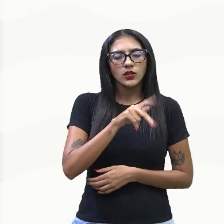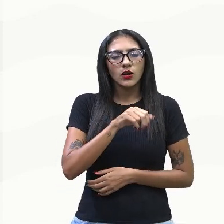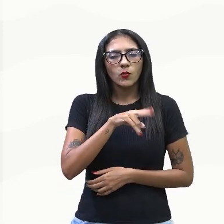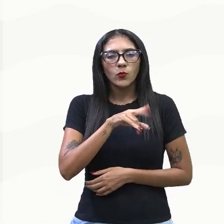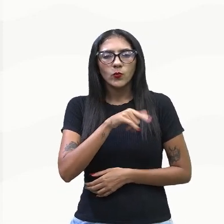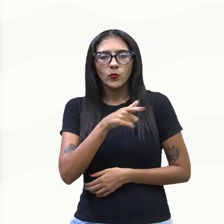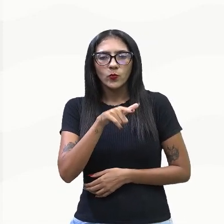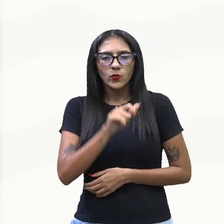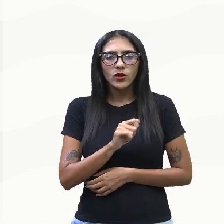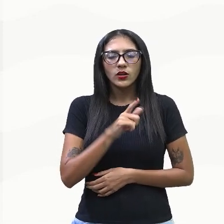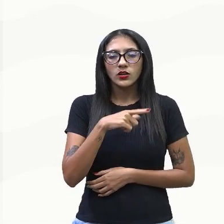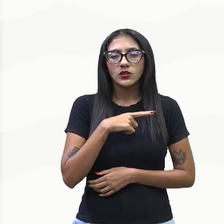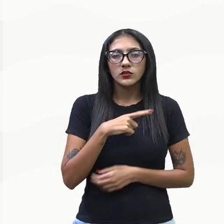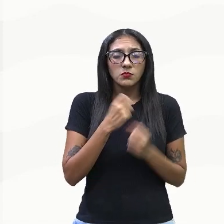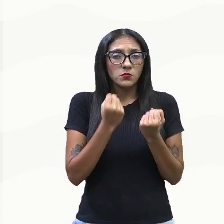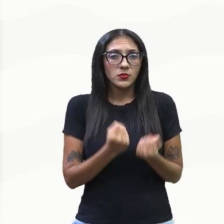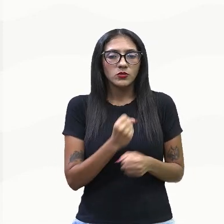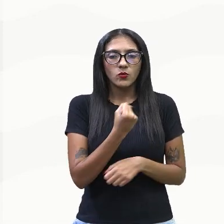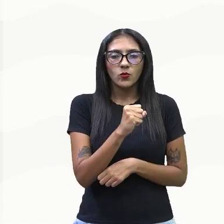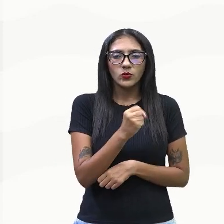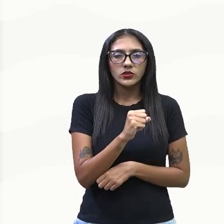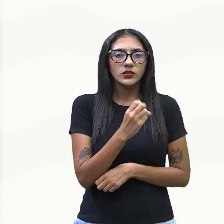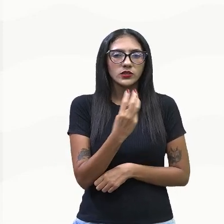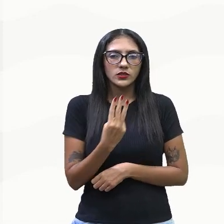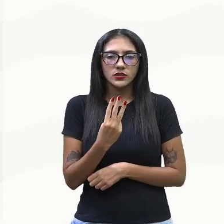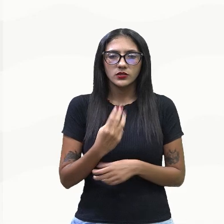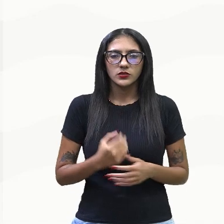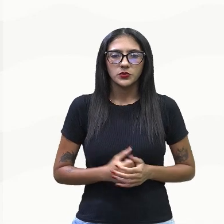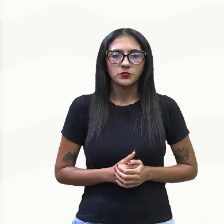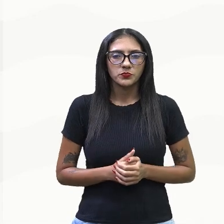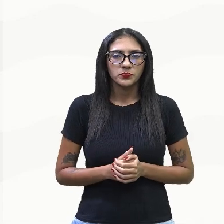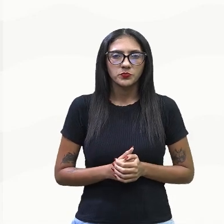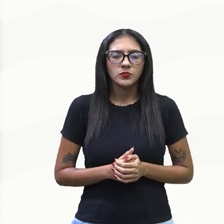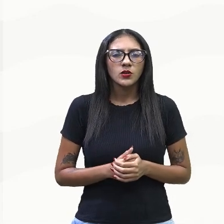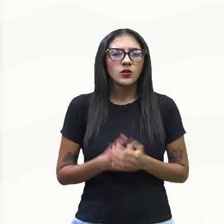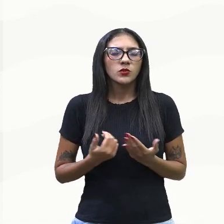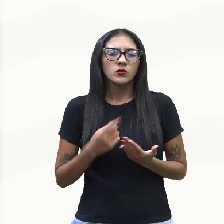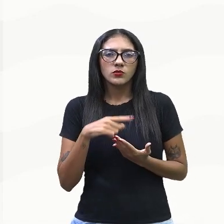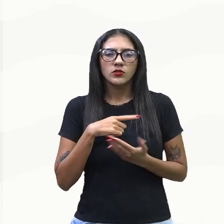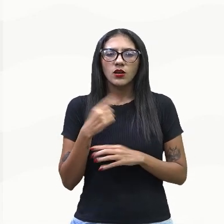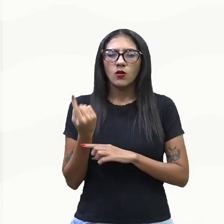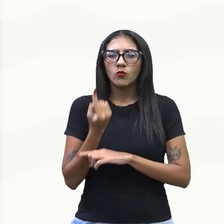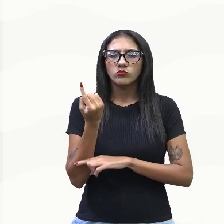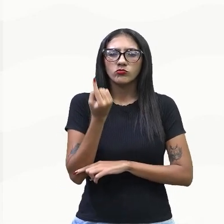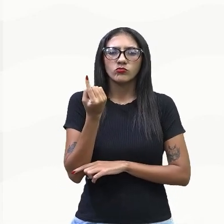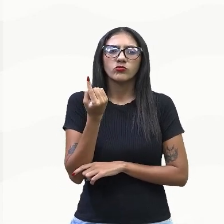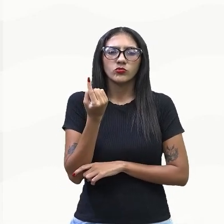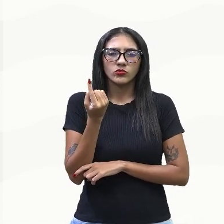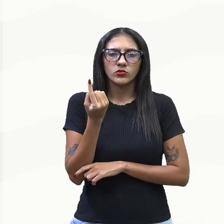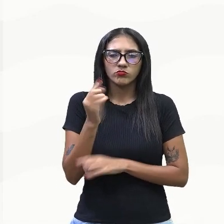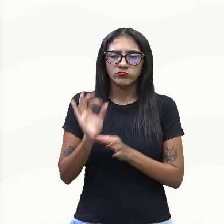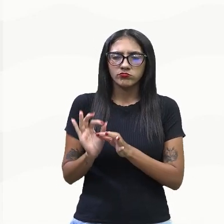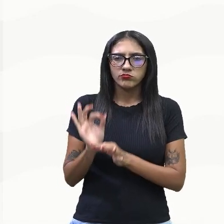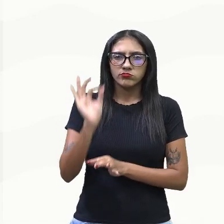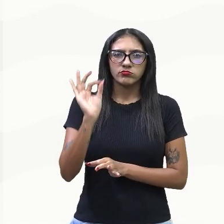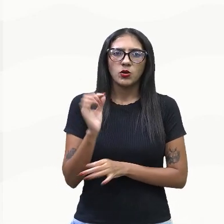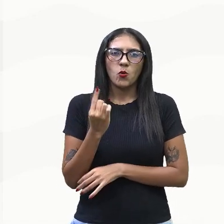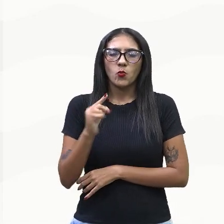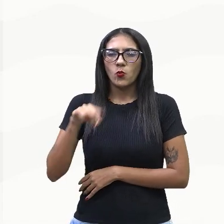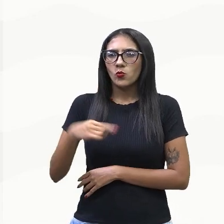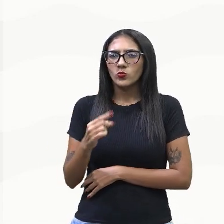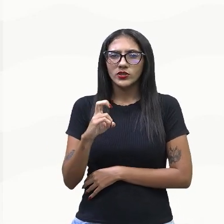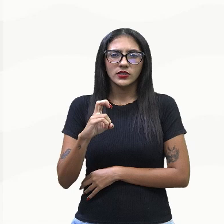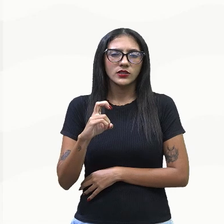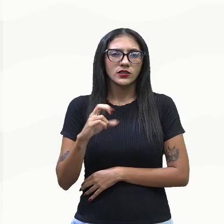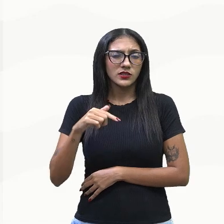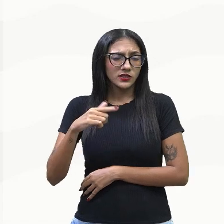ok? Cauã tem 83 quilos. Qual a altura do Cauã? É um rapaz até alto, né? Olha, 1,75 ele é